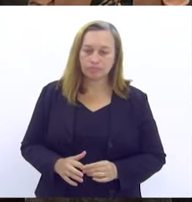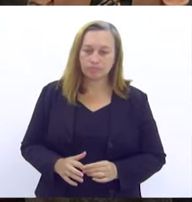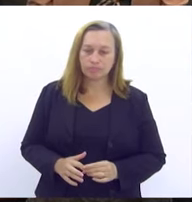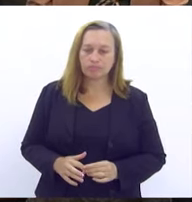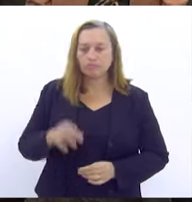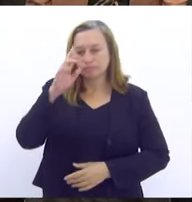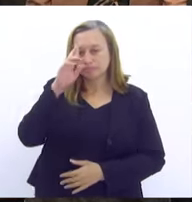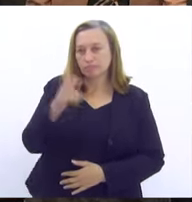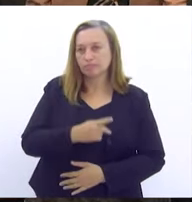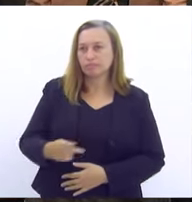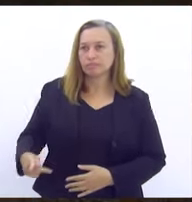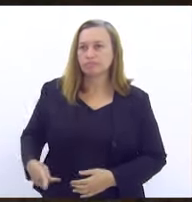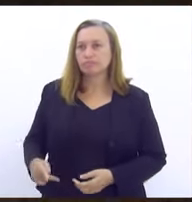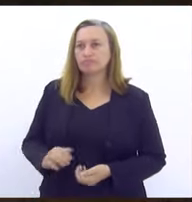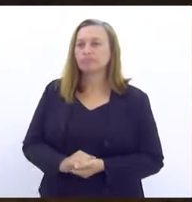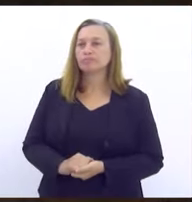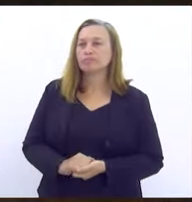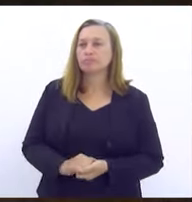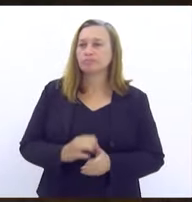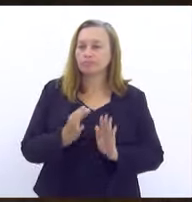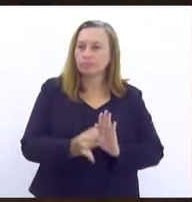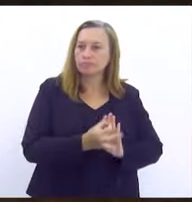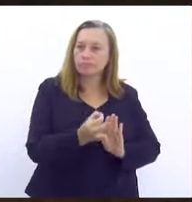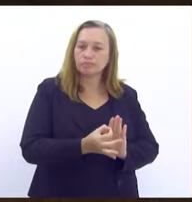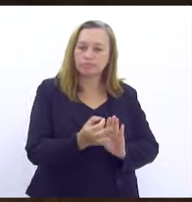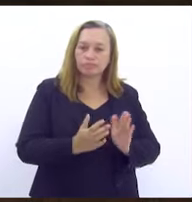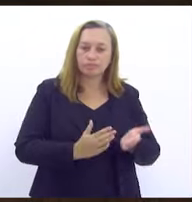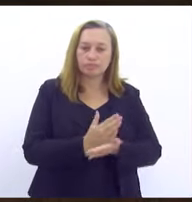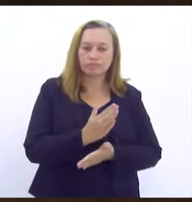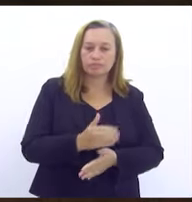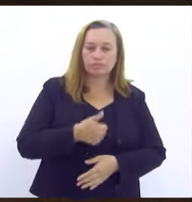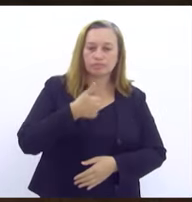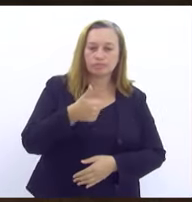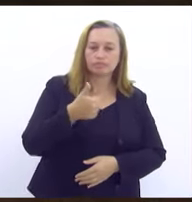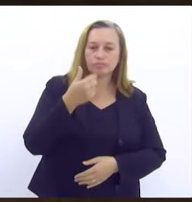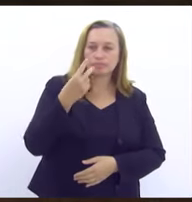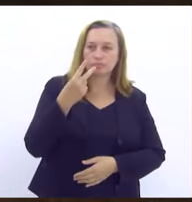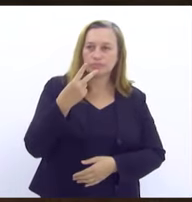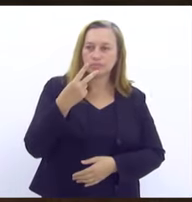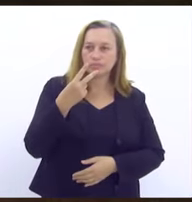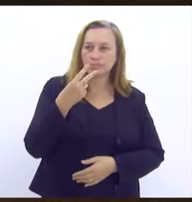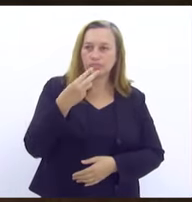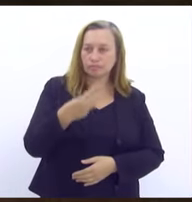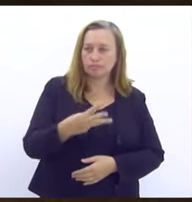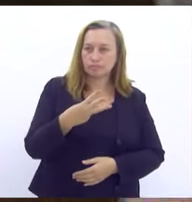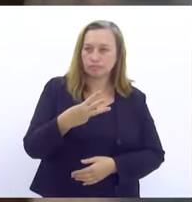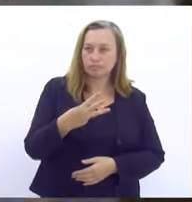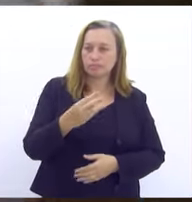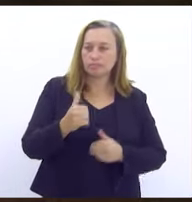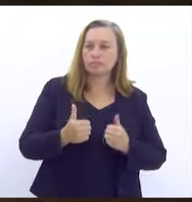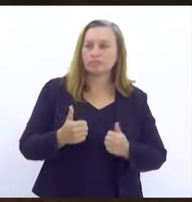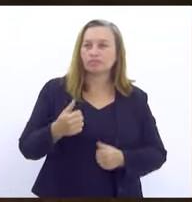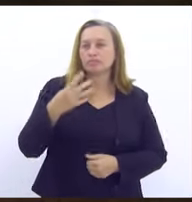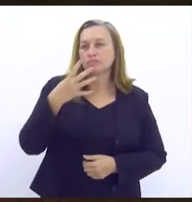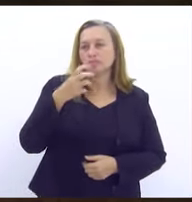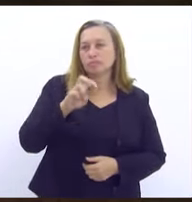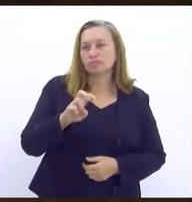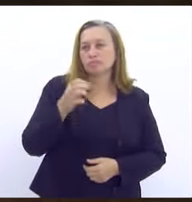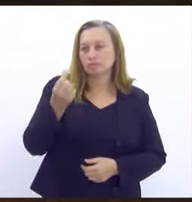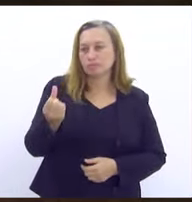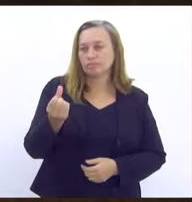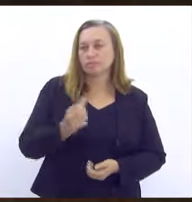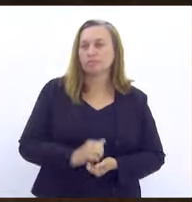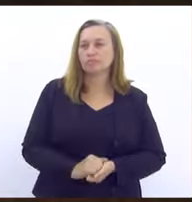Senhora presidente, o parecer é favorável às emendas 1 e 3, favorável com subemendas emendas 5 e